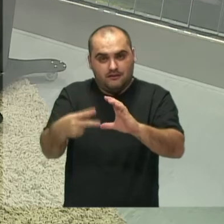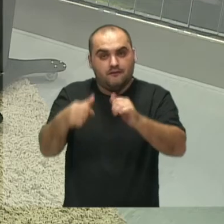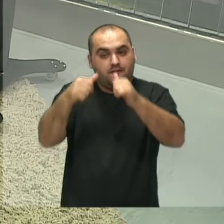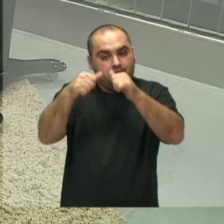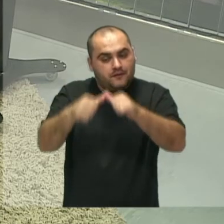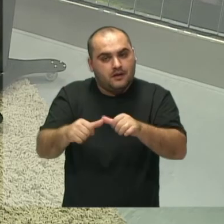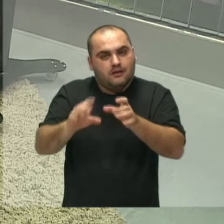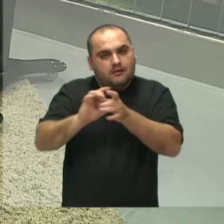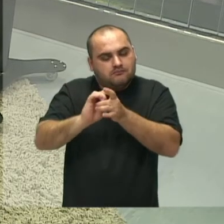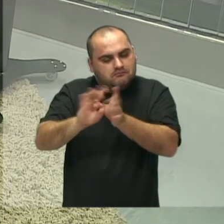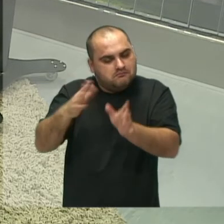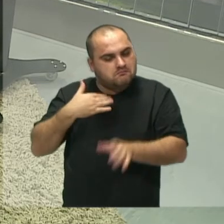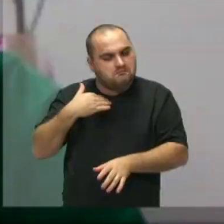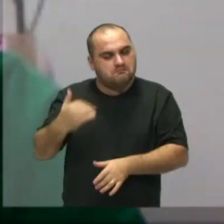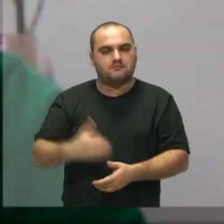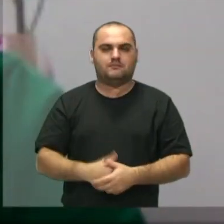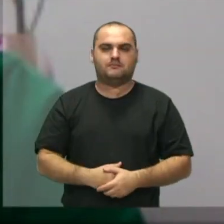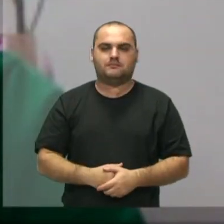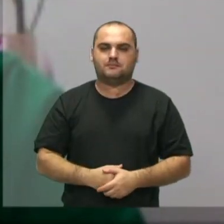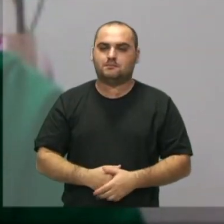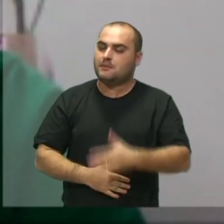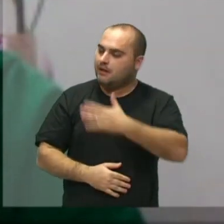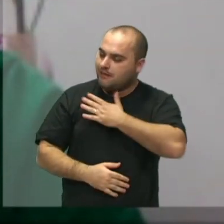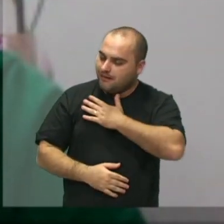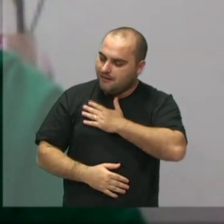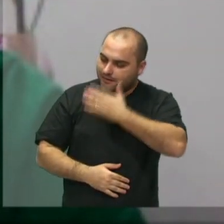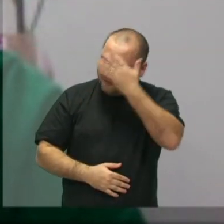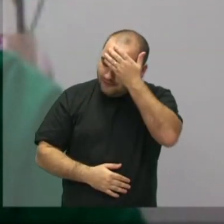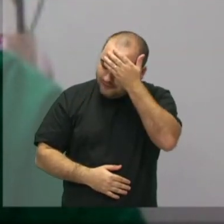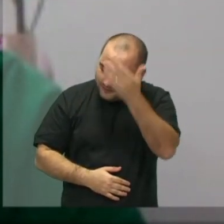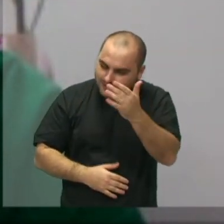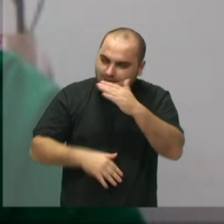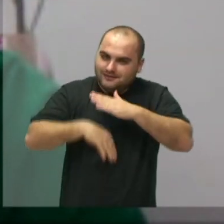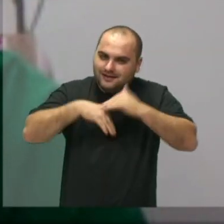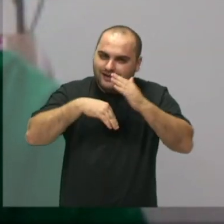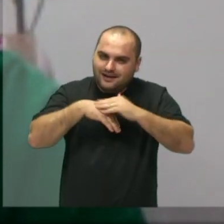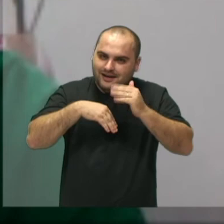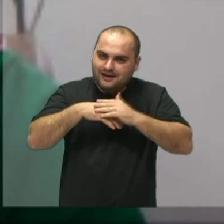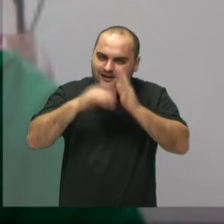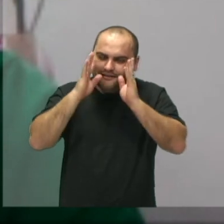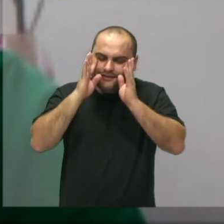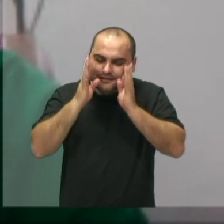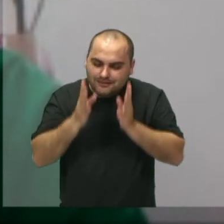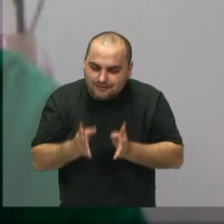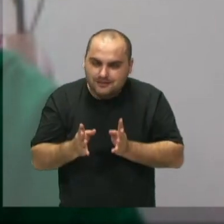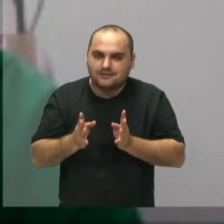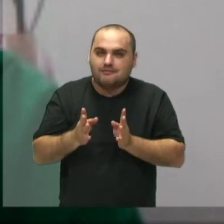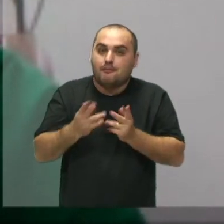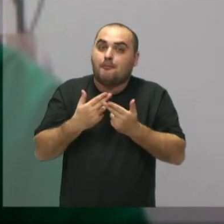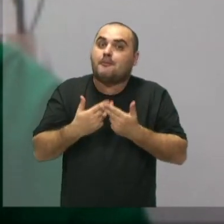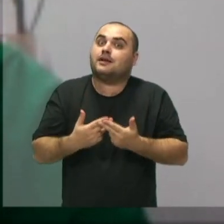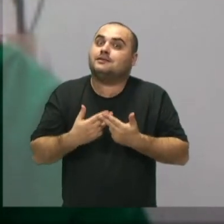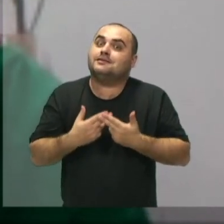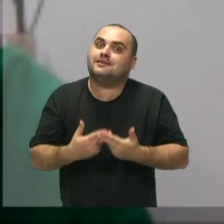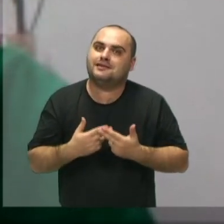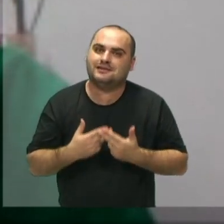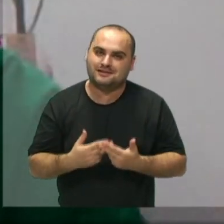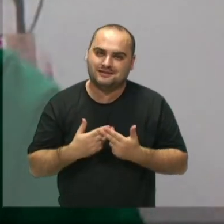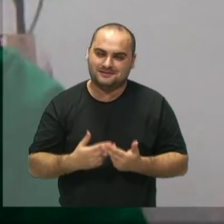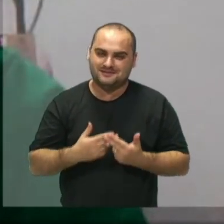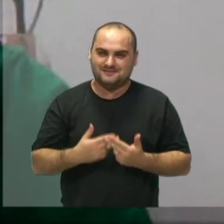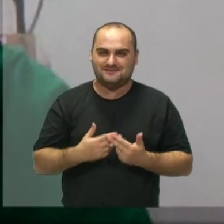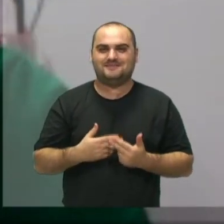disposição. Eu que agradeço o carinho de vocês, a atenção, a paciência.